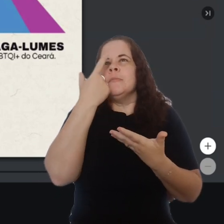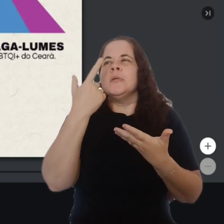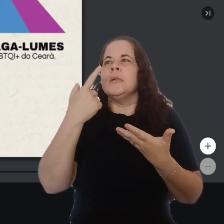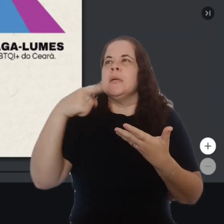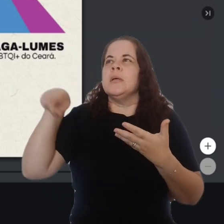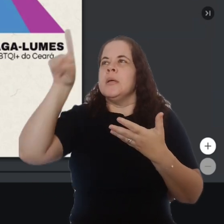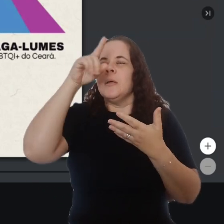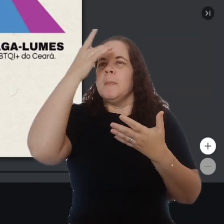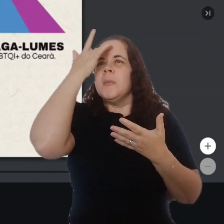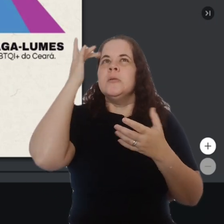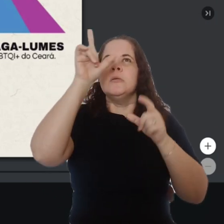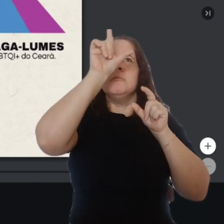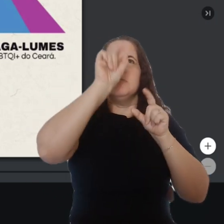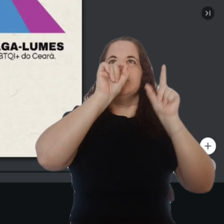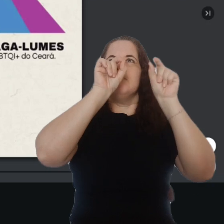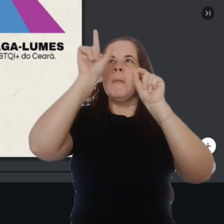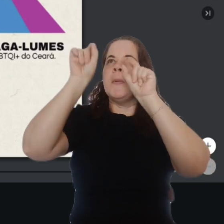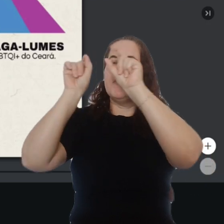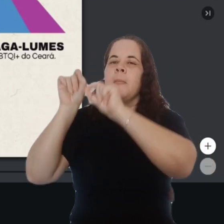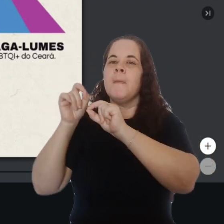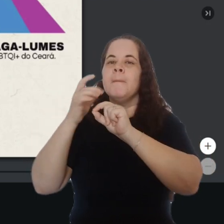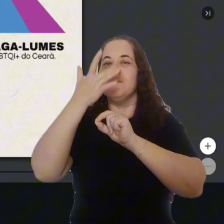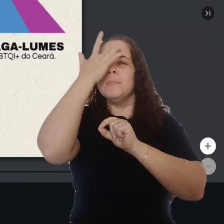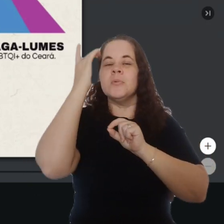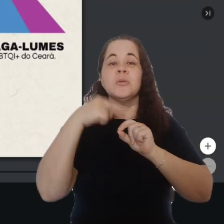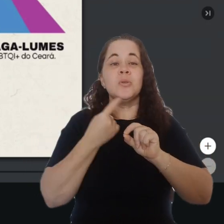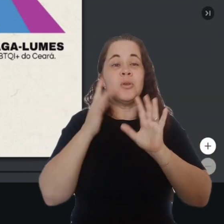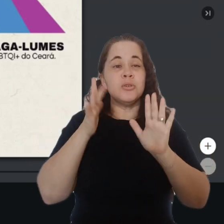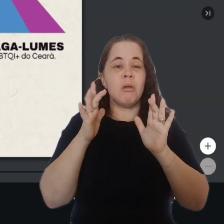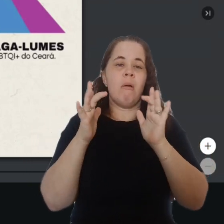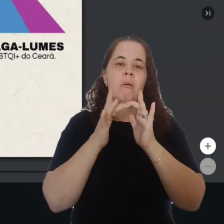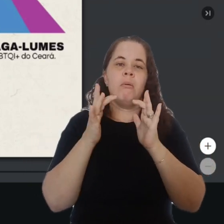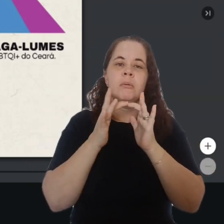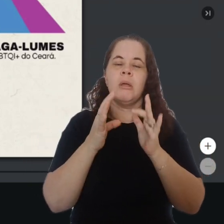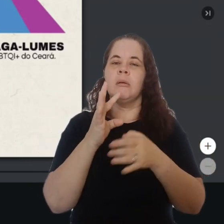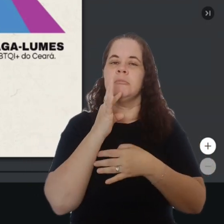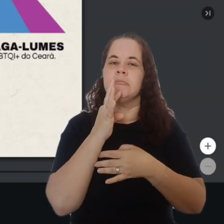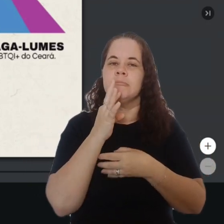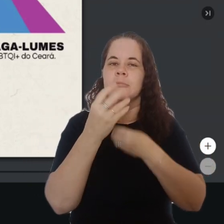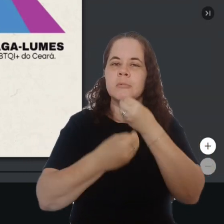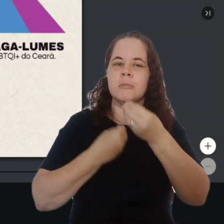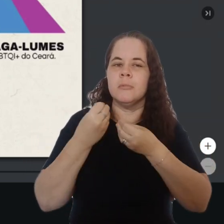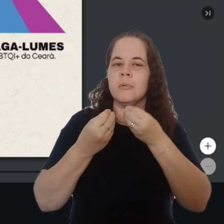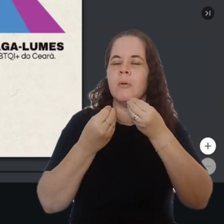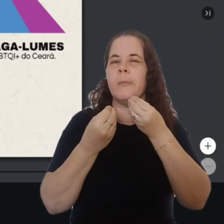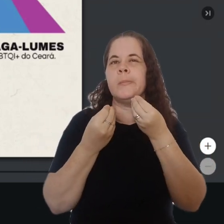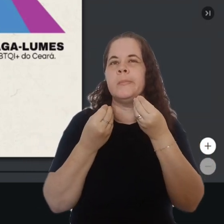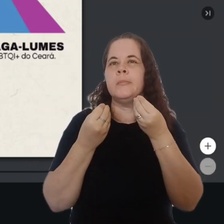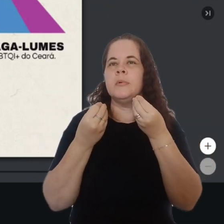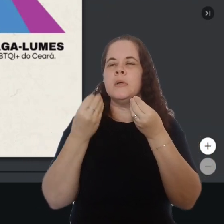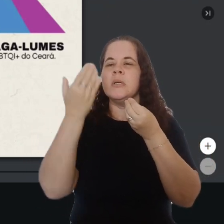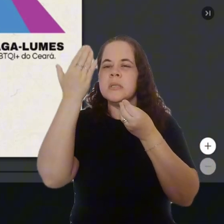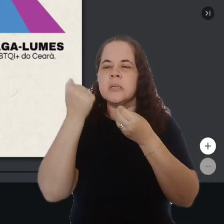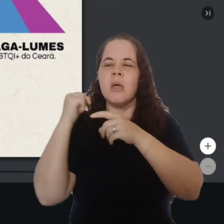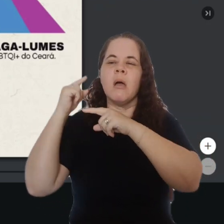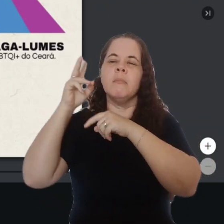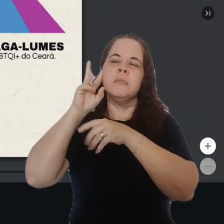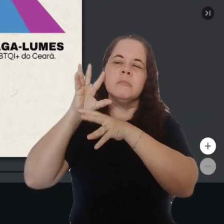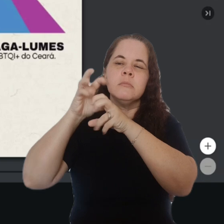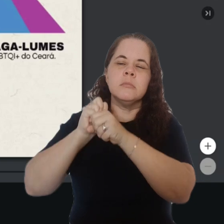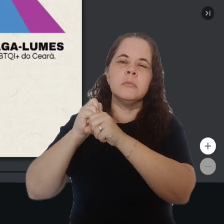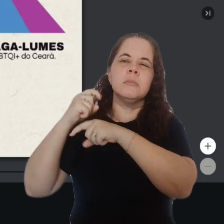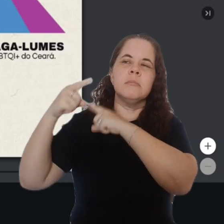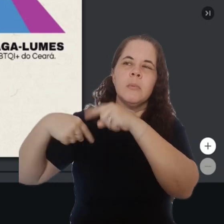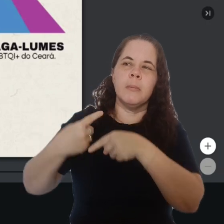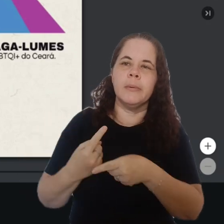dessa edição, né? Pessoas que a gente tivesse um contato próximo ou um contato mínimo, mas que também tivesse